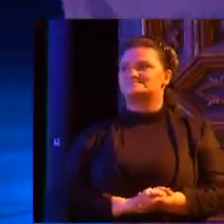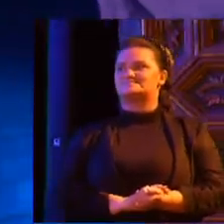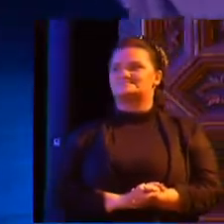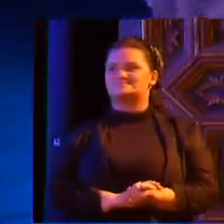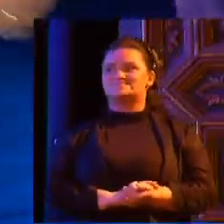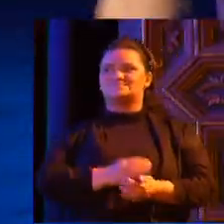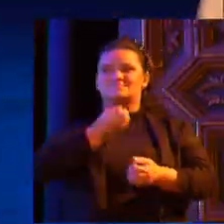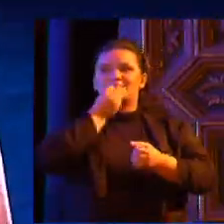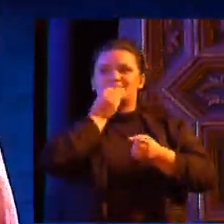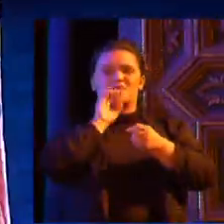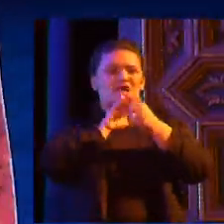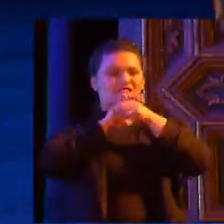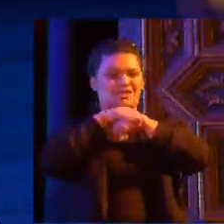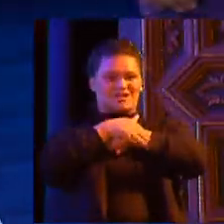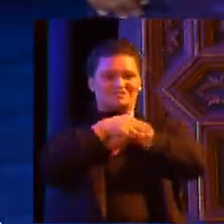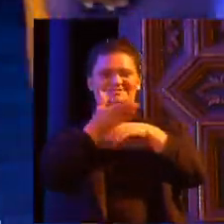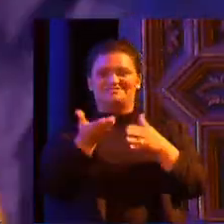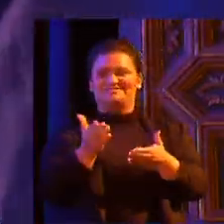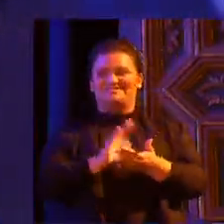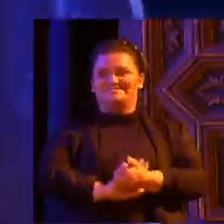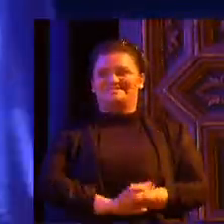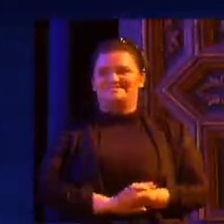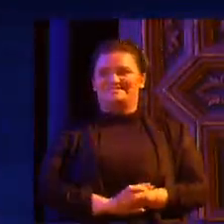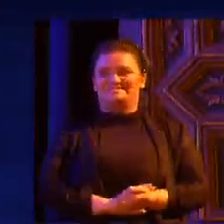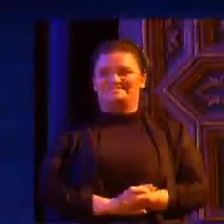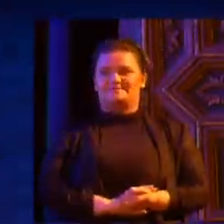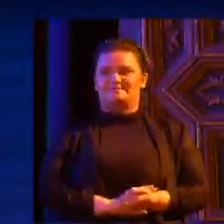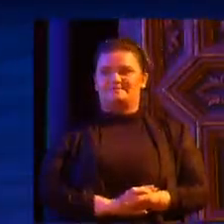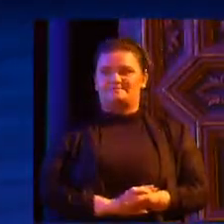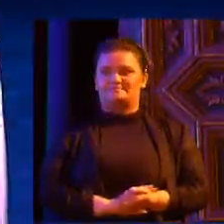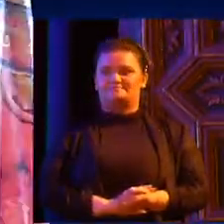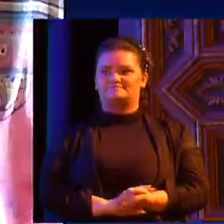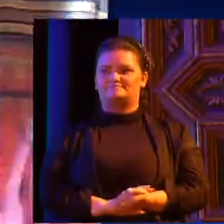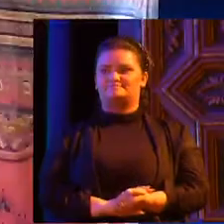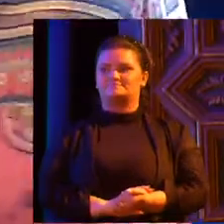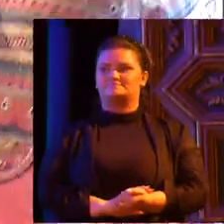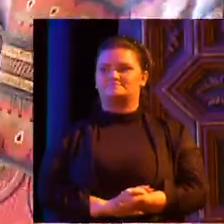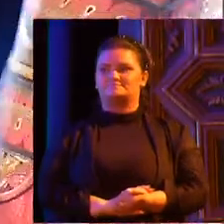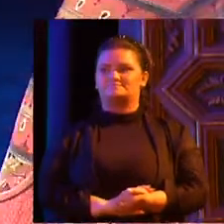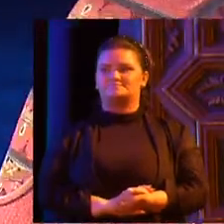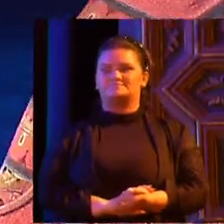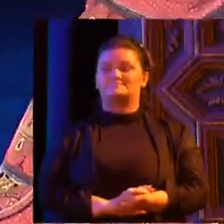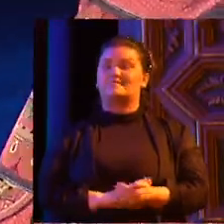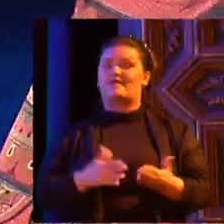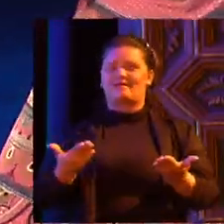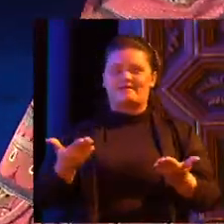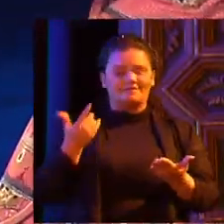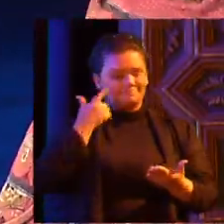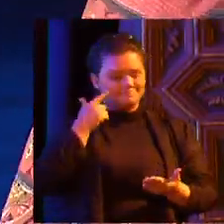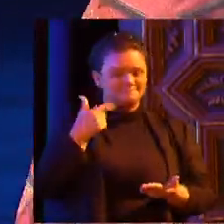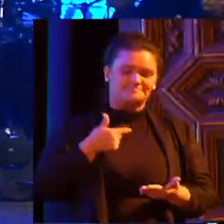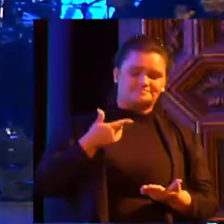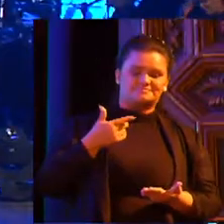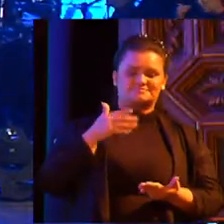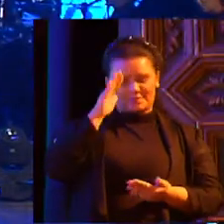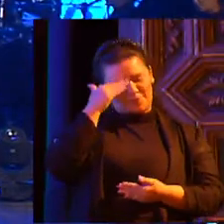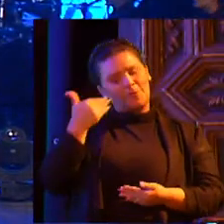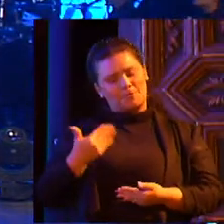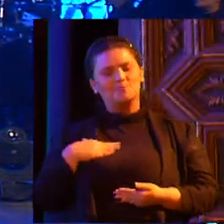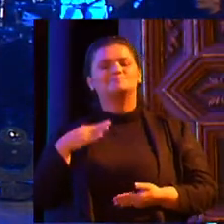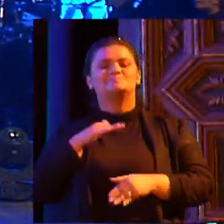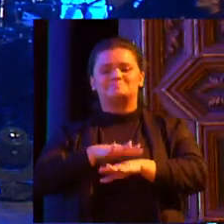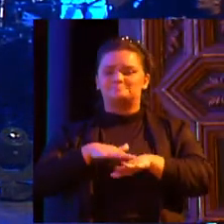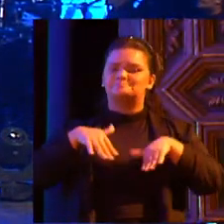Boa noite, né? Oh, meu amor, que linda, viu? Dona Onete, é uma honra ter a senhora aqui no